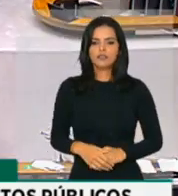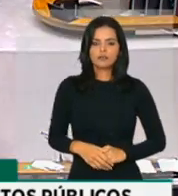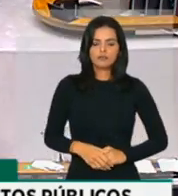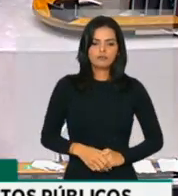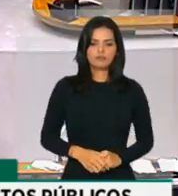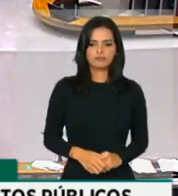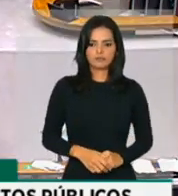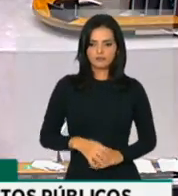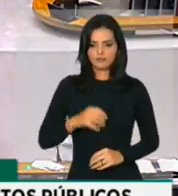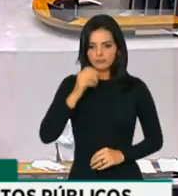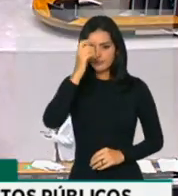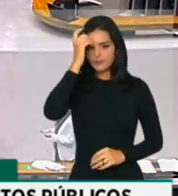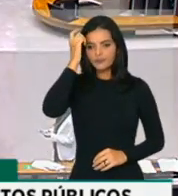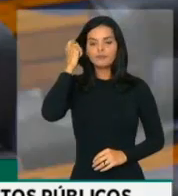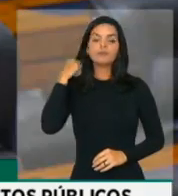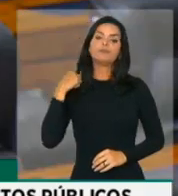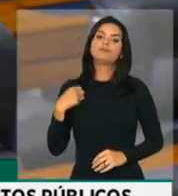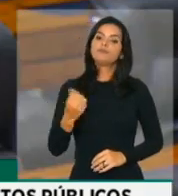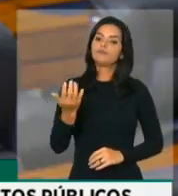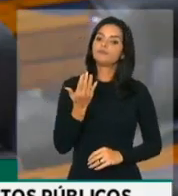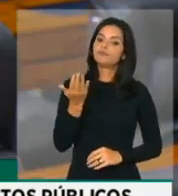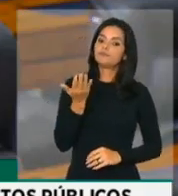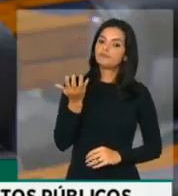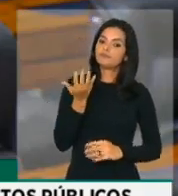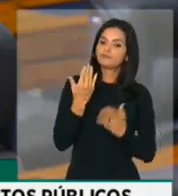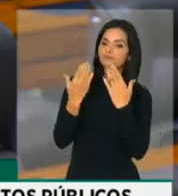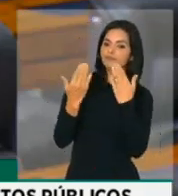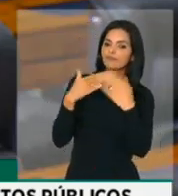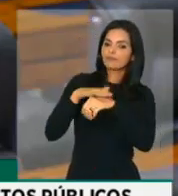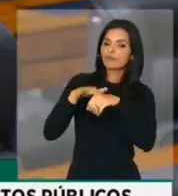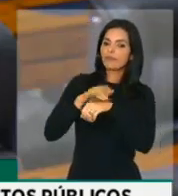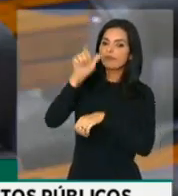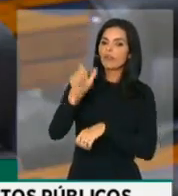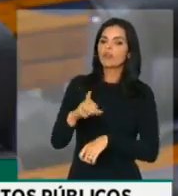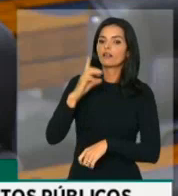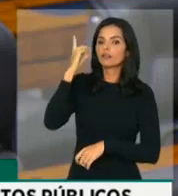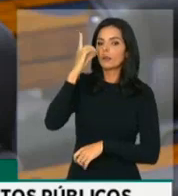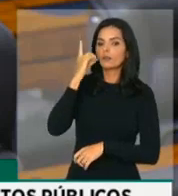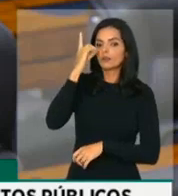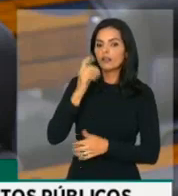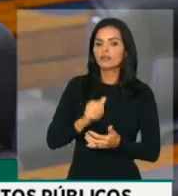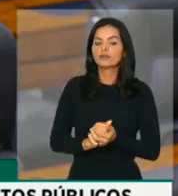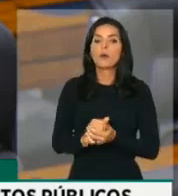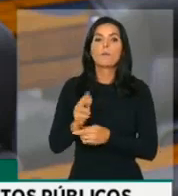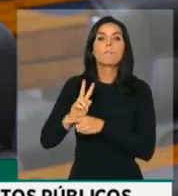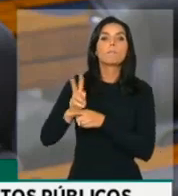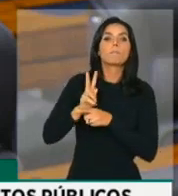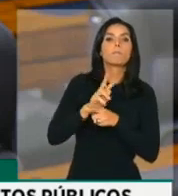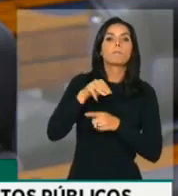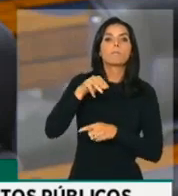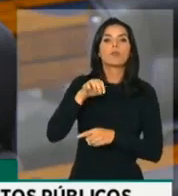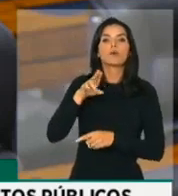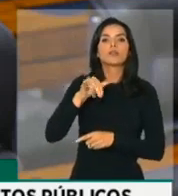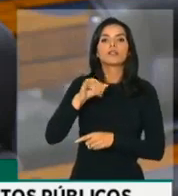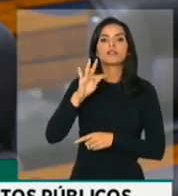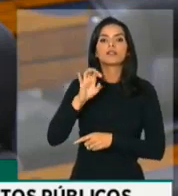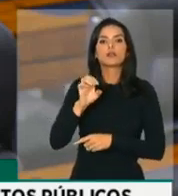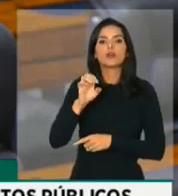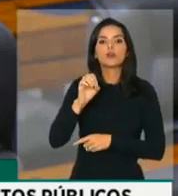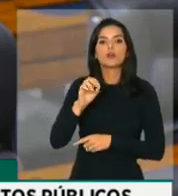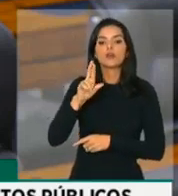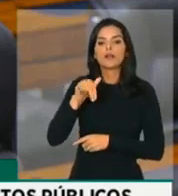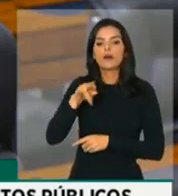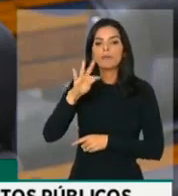Deputada Thalíria. Obrigada. Queria dialogar com Vossa Excelência, deputado. O monitoramento do Conselho Nacional de